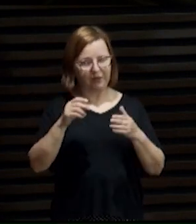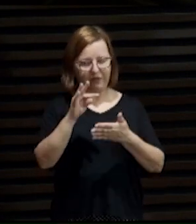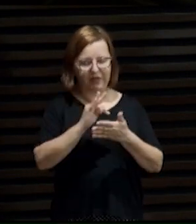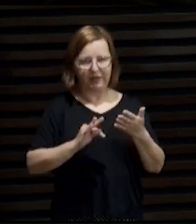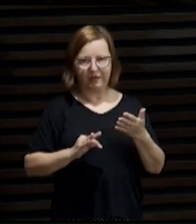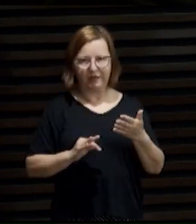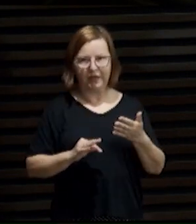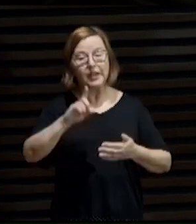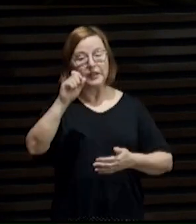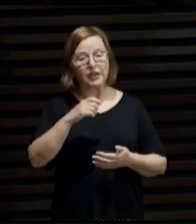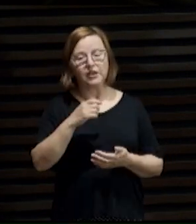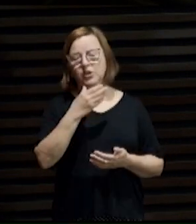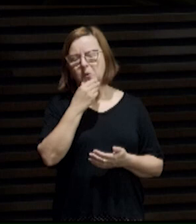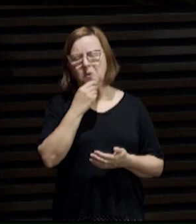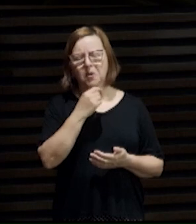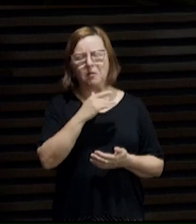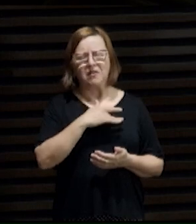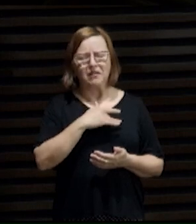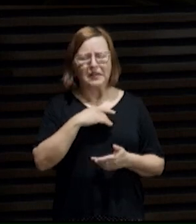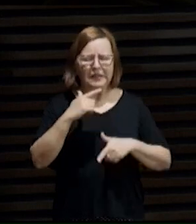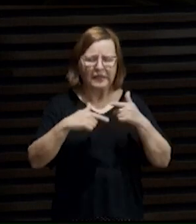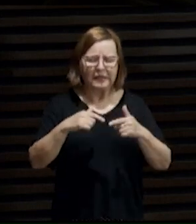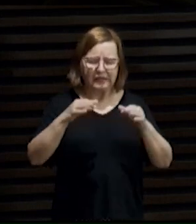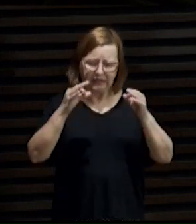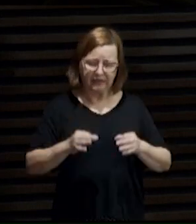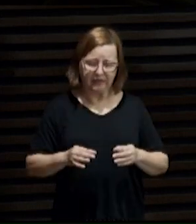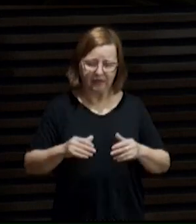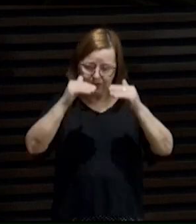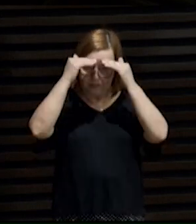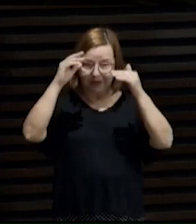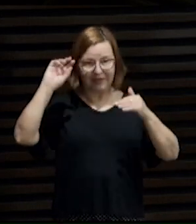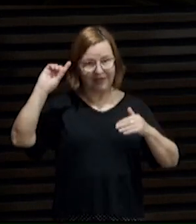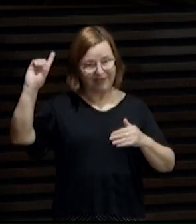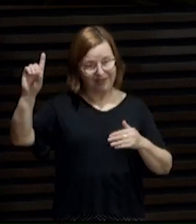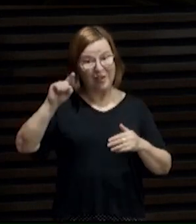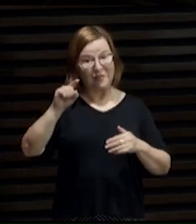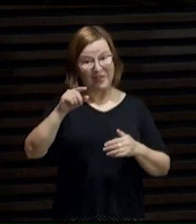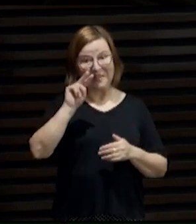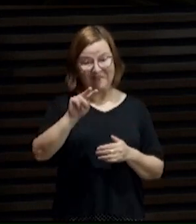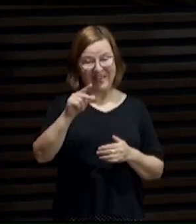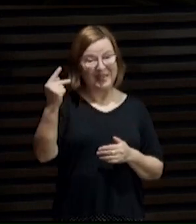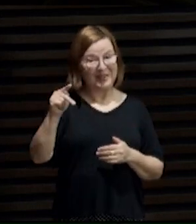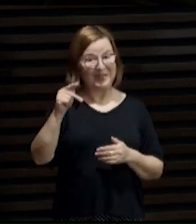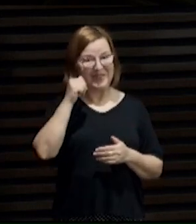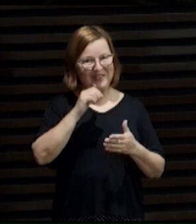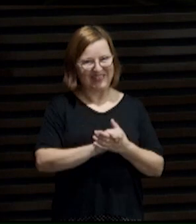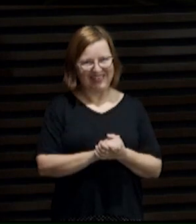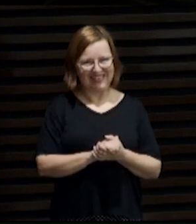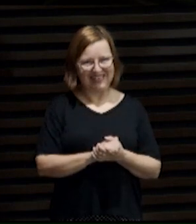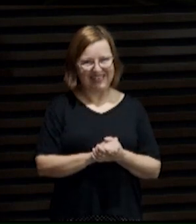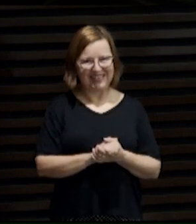homem piedoso, trabalhador, honesto, temente a Deus, e você verá a sua esposa sendo uma